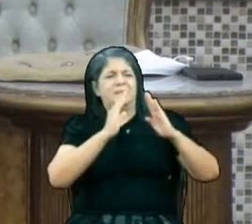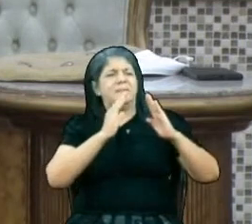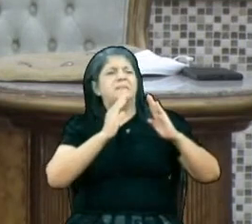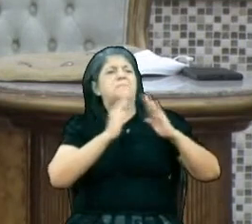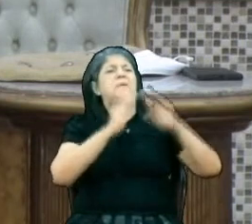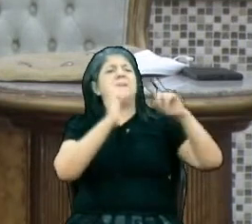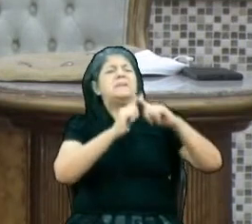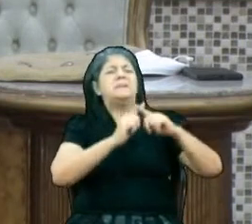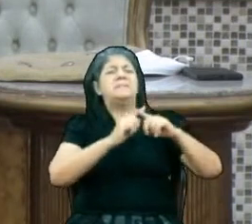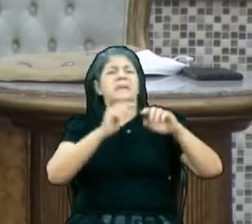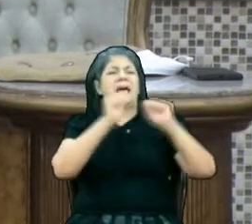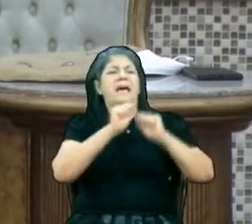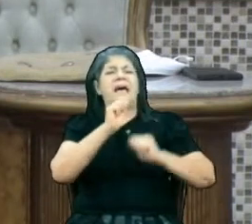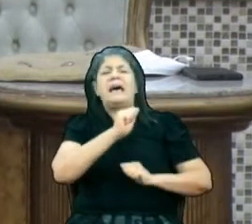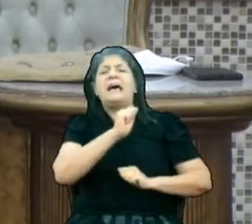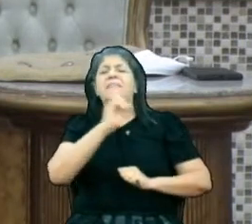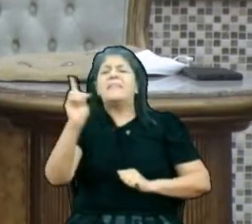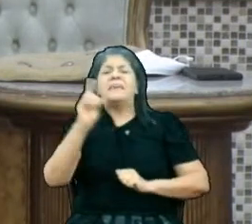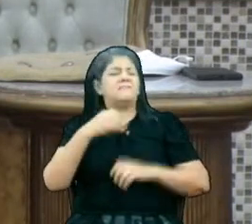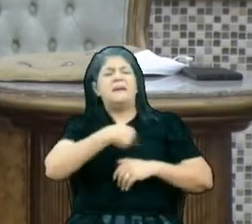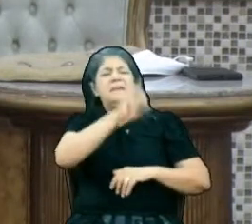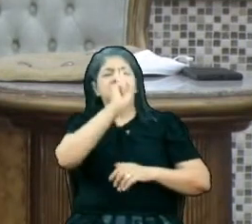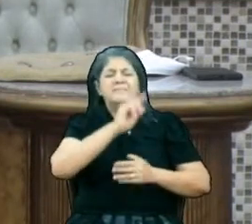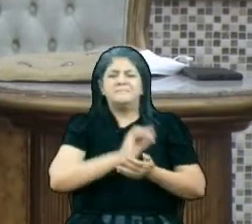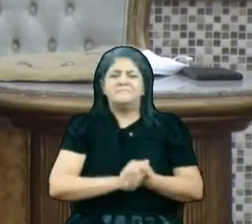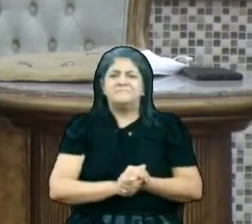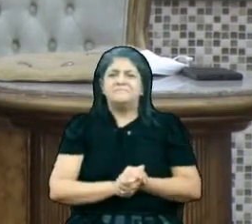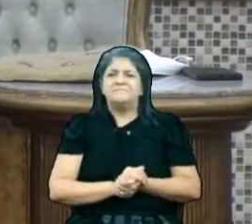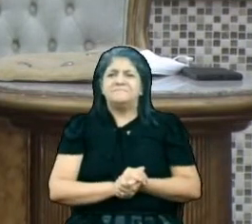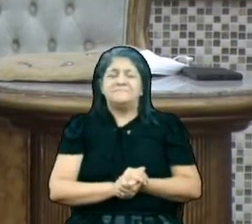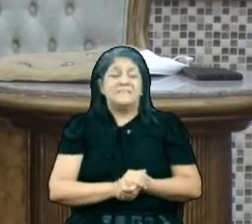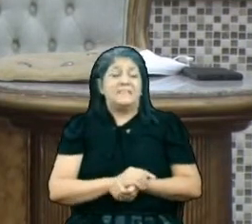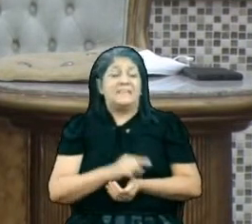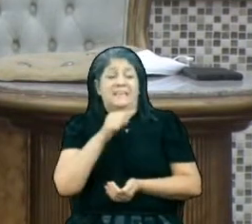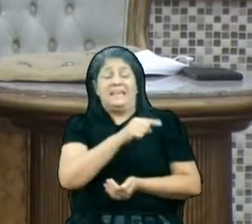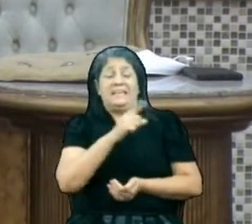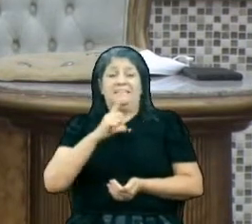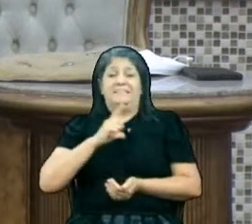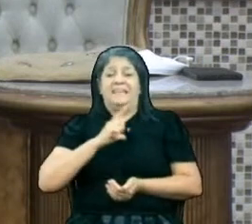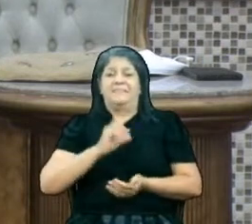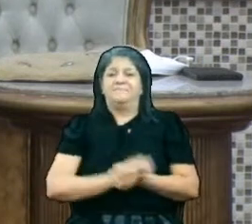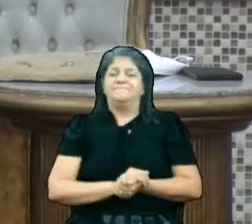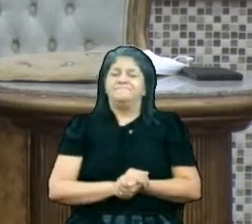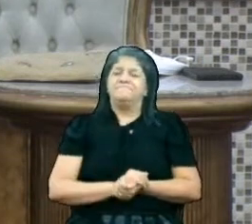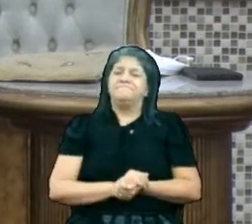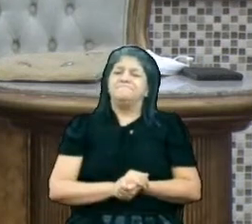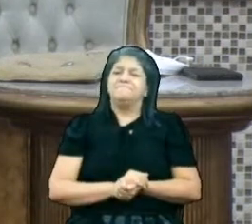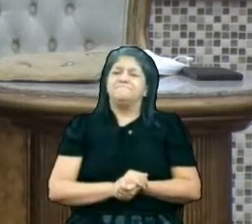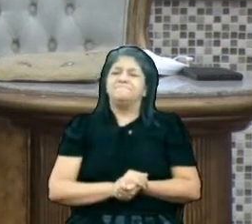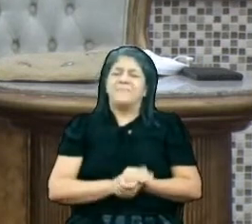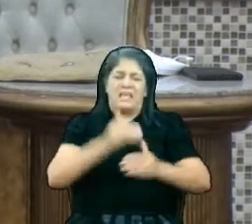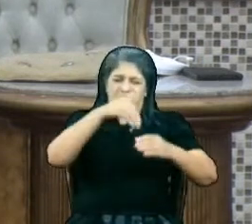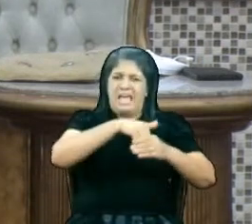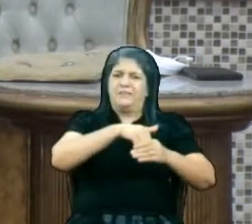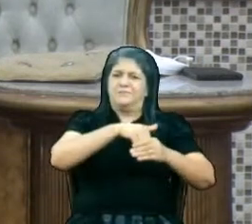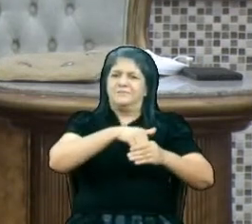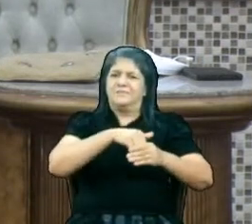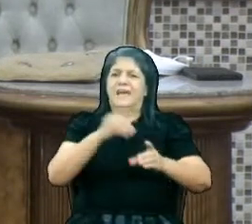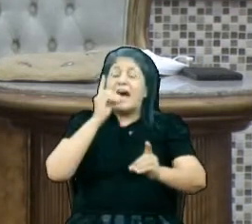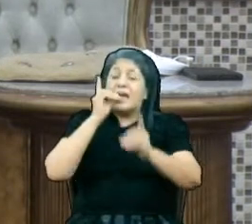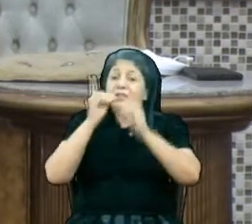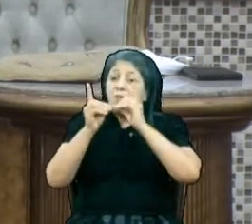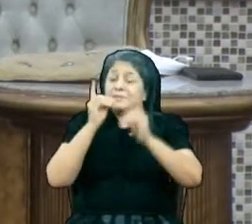tornava Assembleia de Deus não tão ser quando conforma com isso Assembleia de Deus Ela tem ela tem ela possui ao longo dos anos